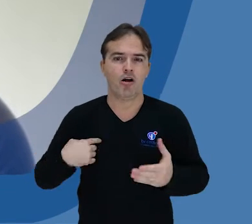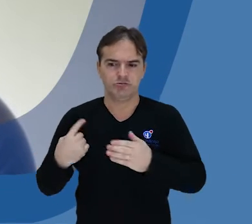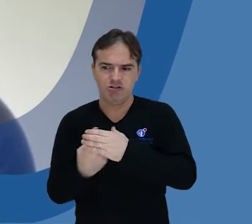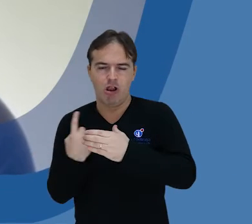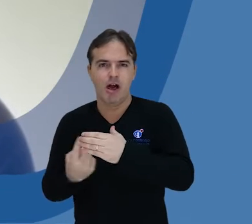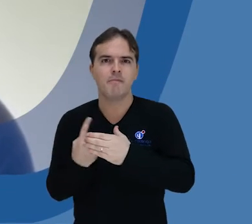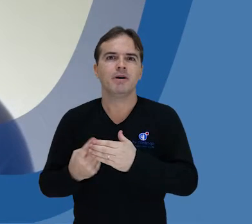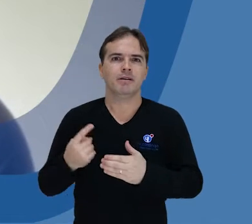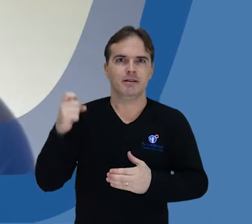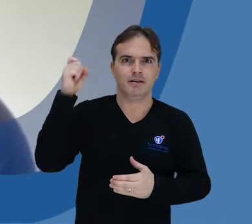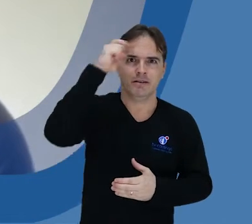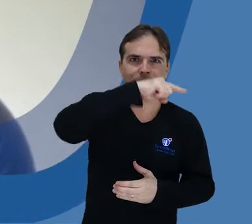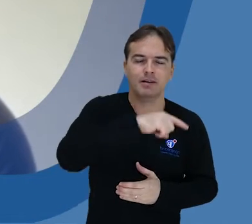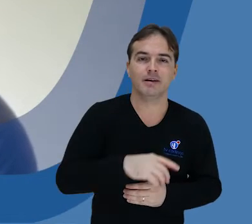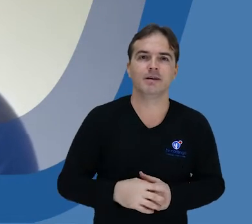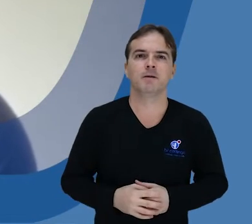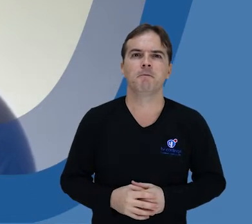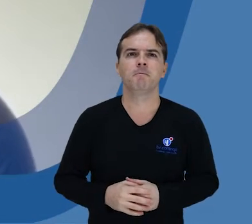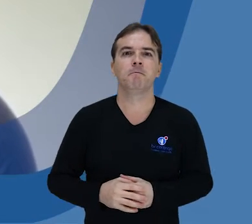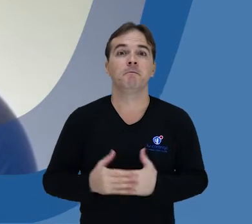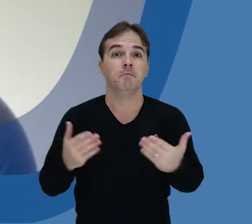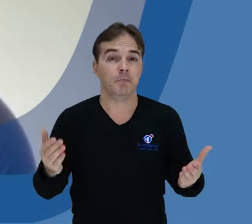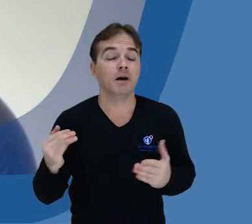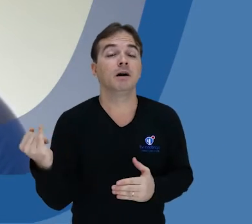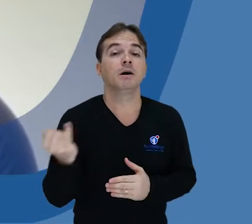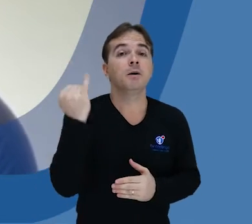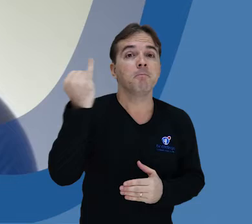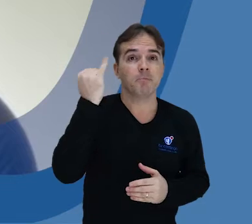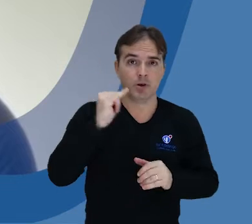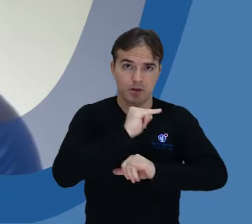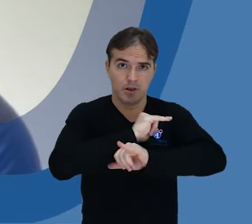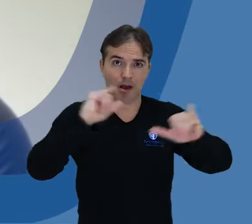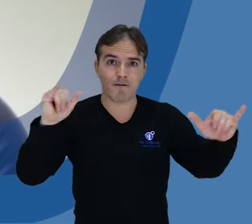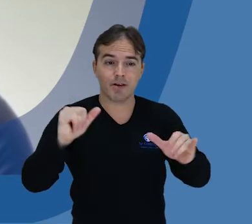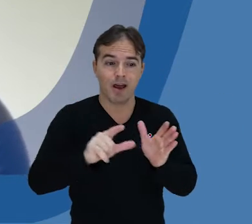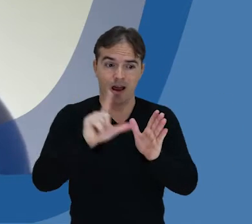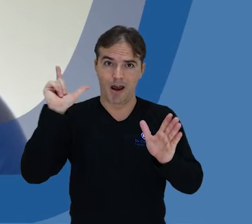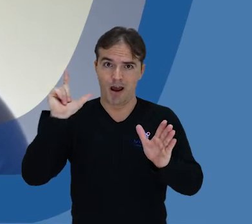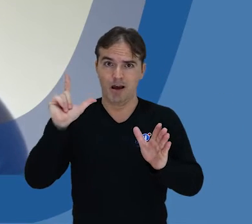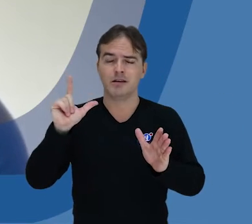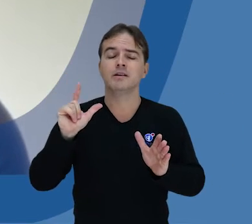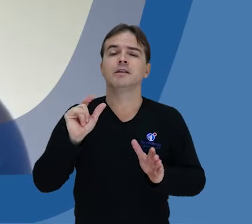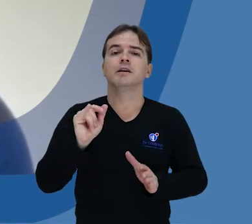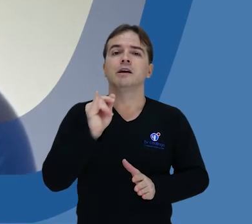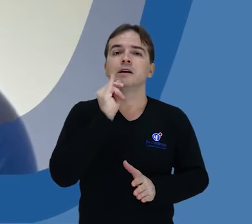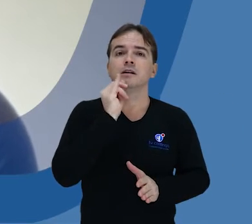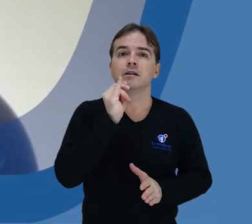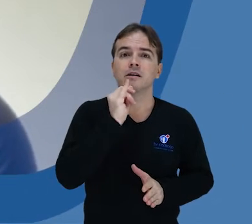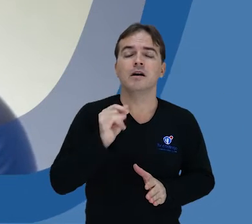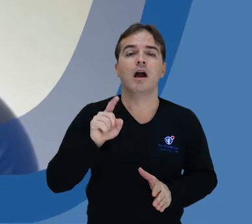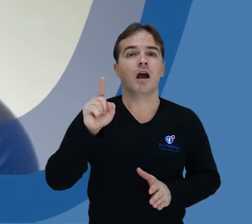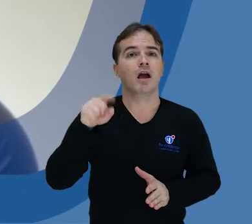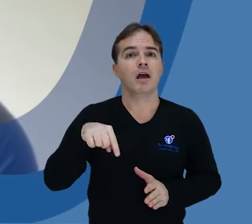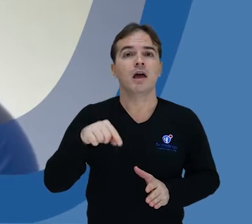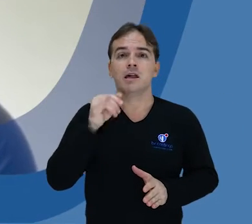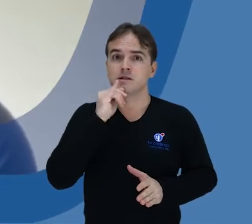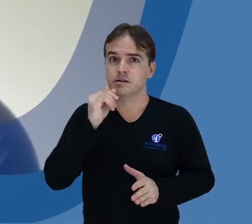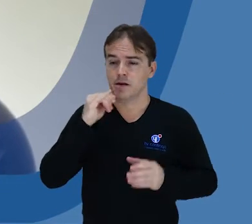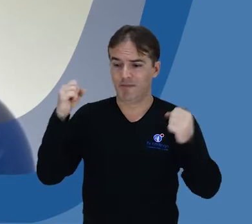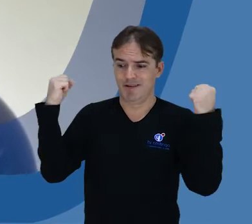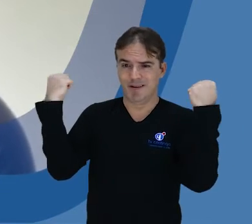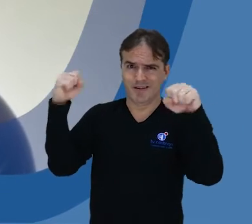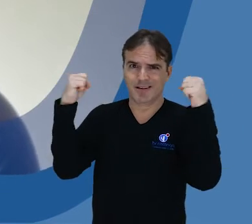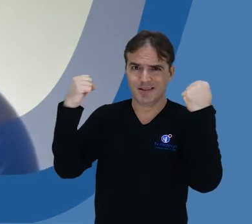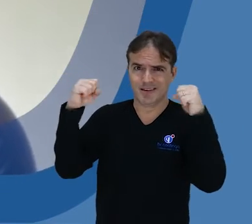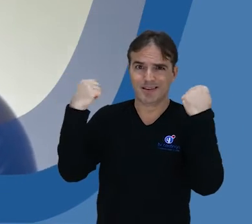isolamento. Uma coisa que é importante a gente comentar antes de dar as recomendações é que exercícios intensos devem